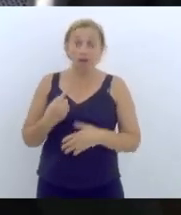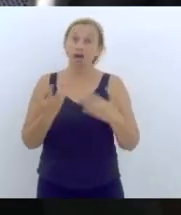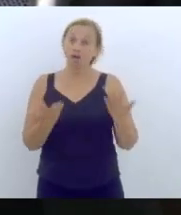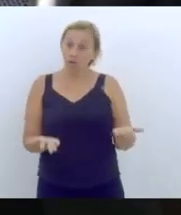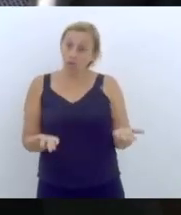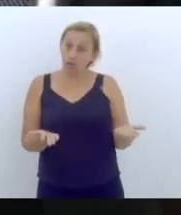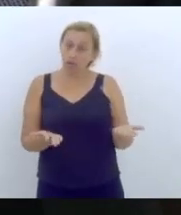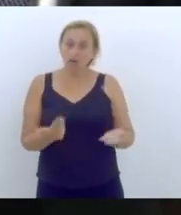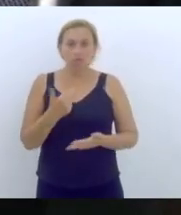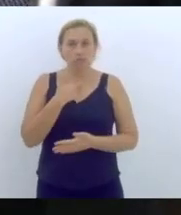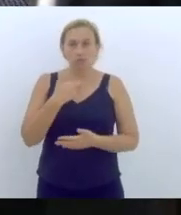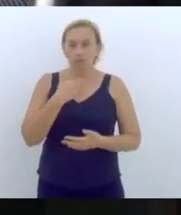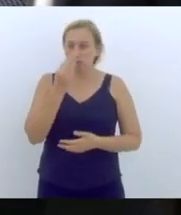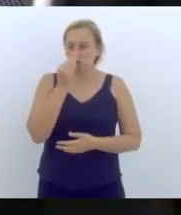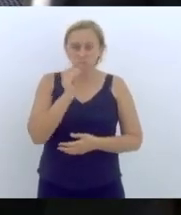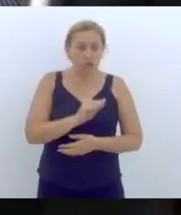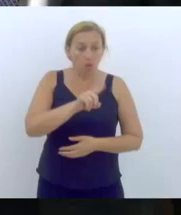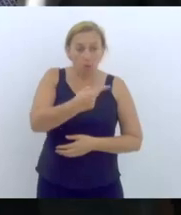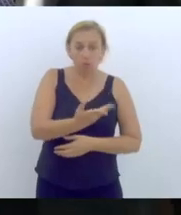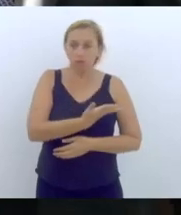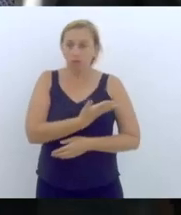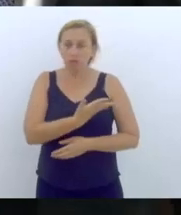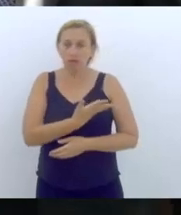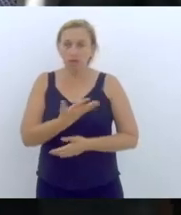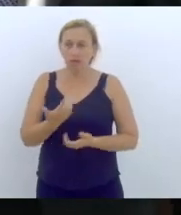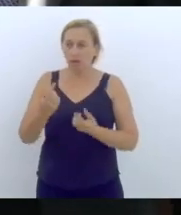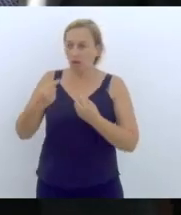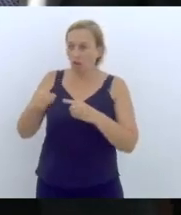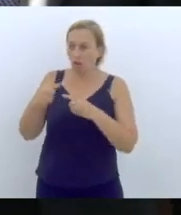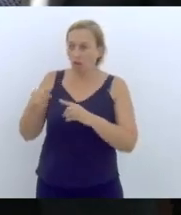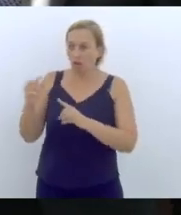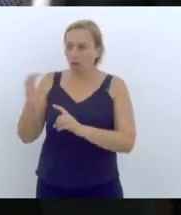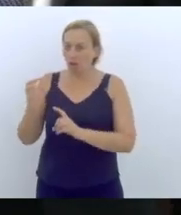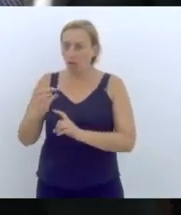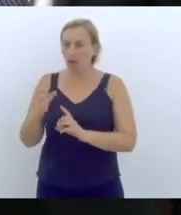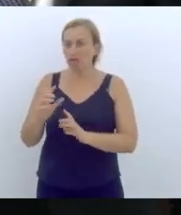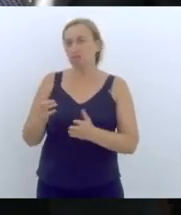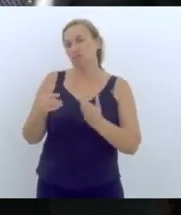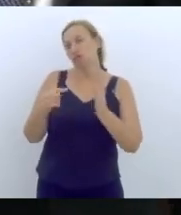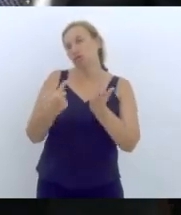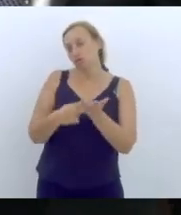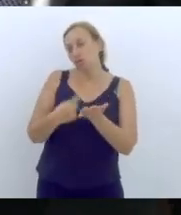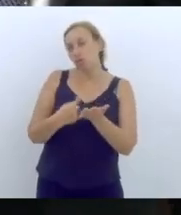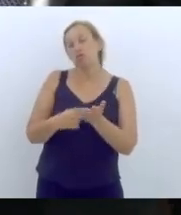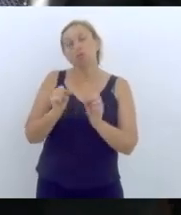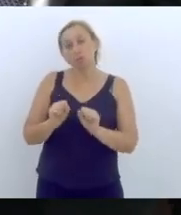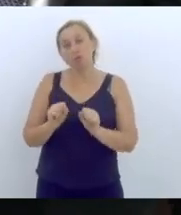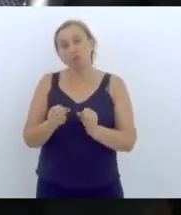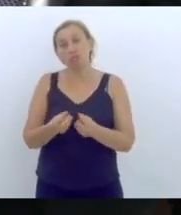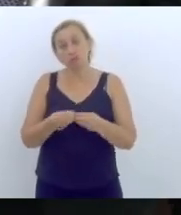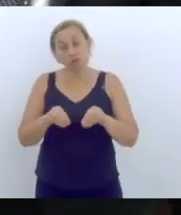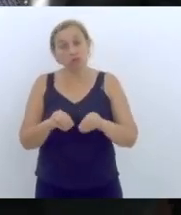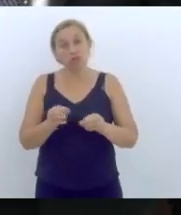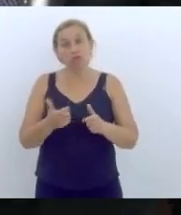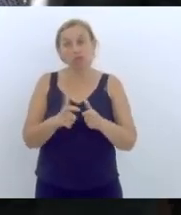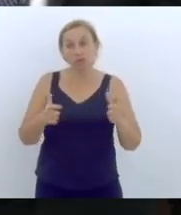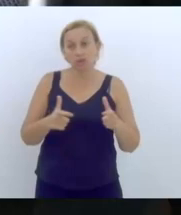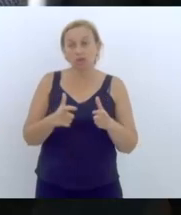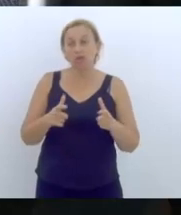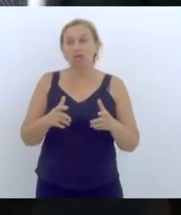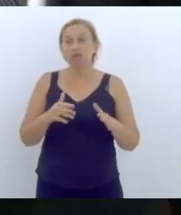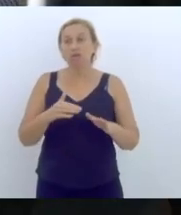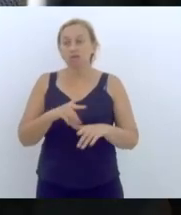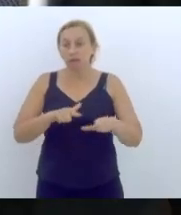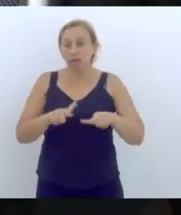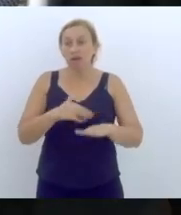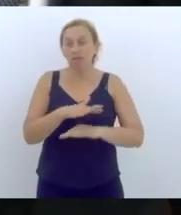a gente não pode desrespeitar o outro colega e não pode querer impor um acordo de procedimento que pode virar um precedente muito grave ao mandato de todos os outros deputados